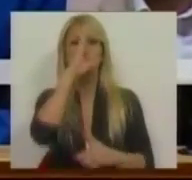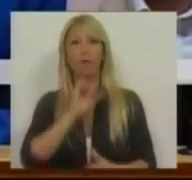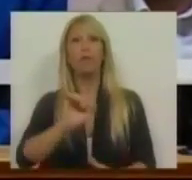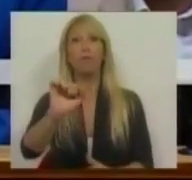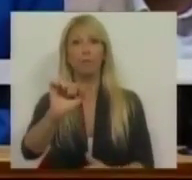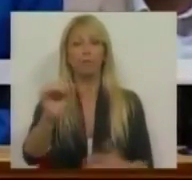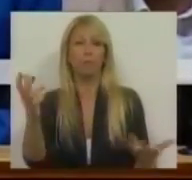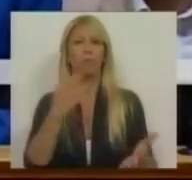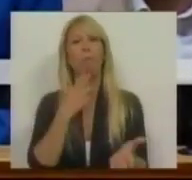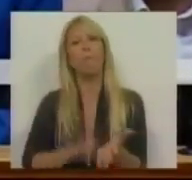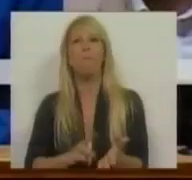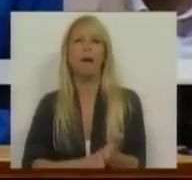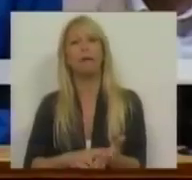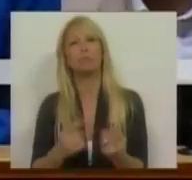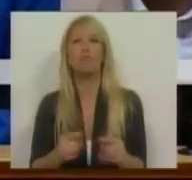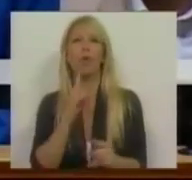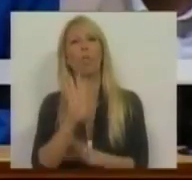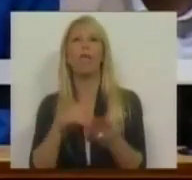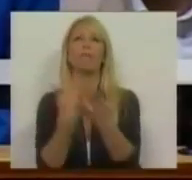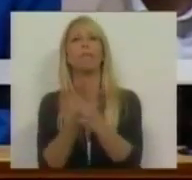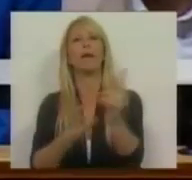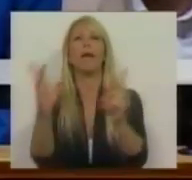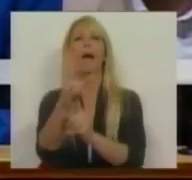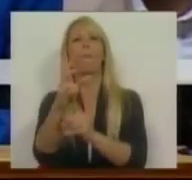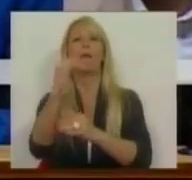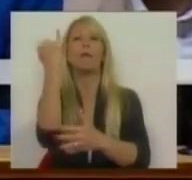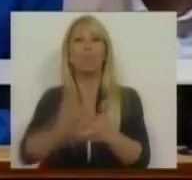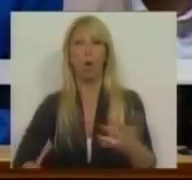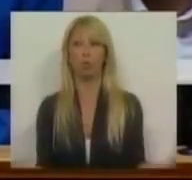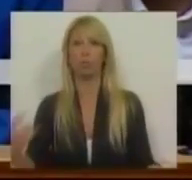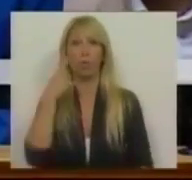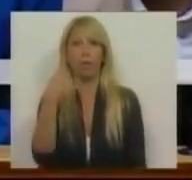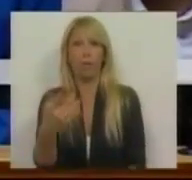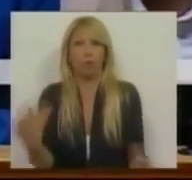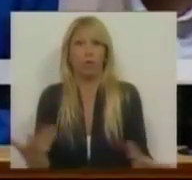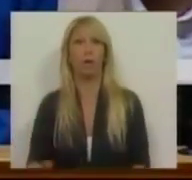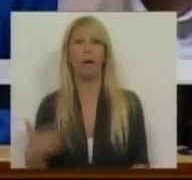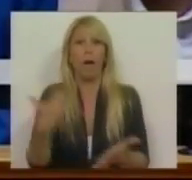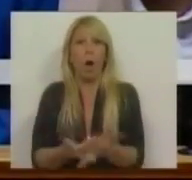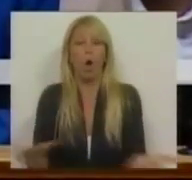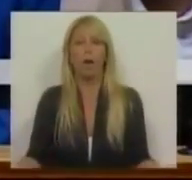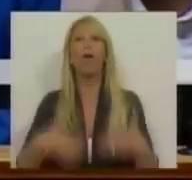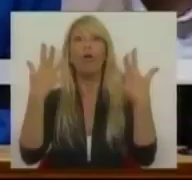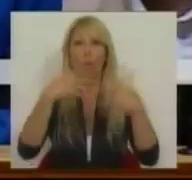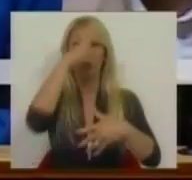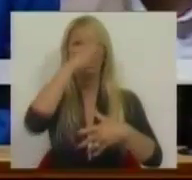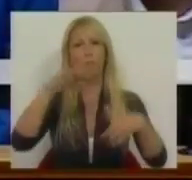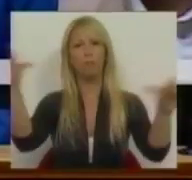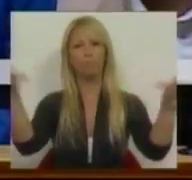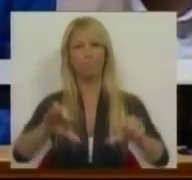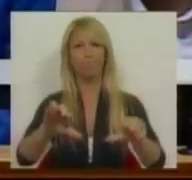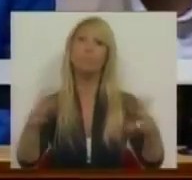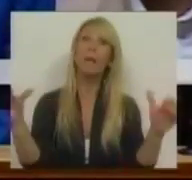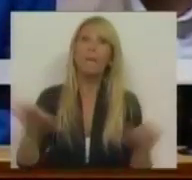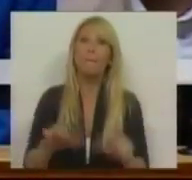são pretexto para aumentar impostos. É o que temos visto até agora. As contas do Governo são más e as más contas do